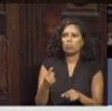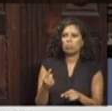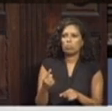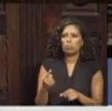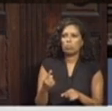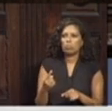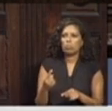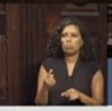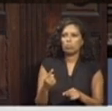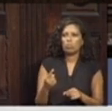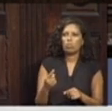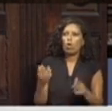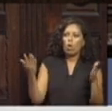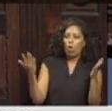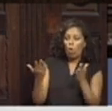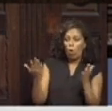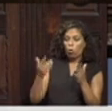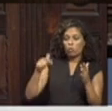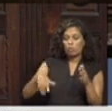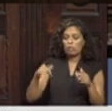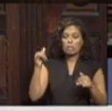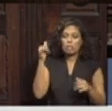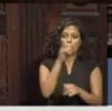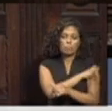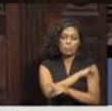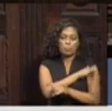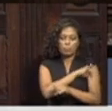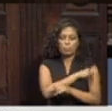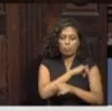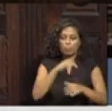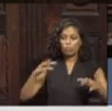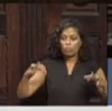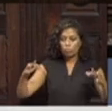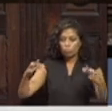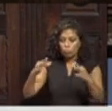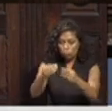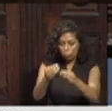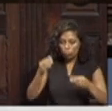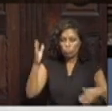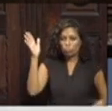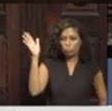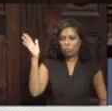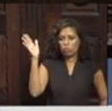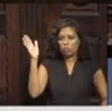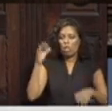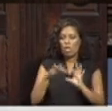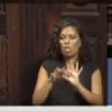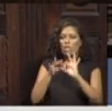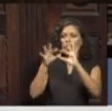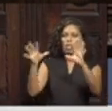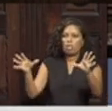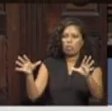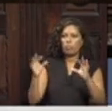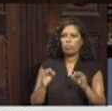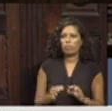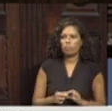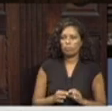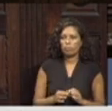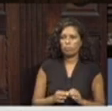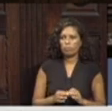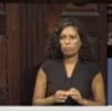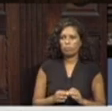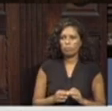segurança pública. E não é possível que o presidente da República não compreenda que o Rio de Janeiro está se tornando um